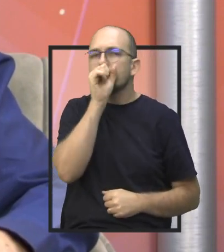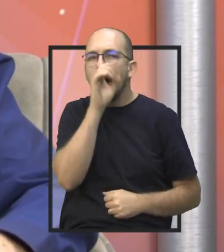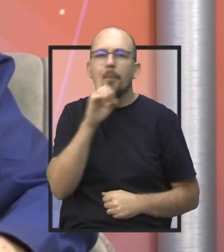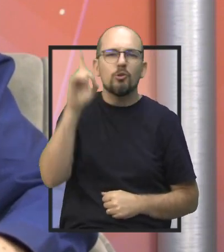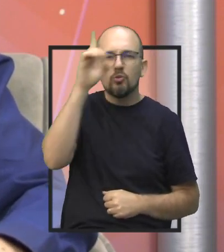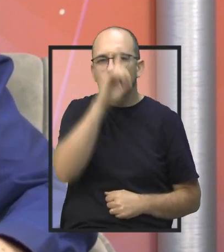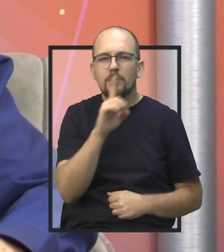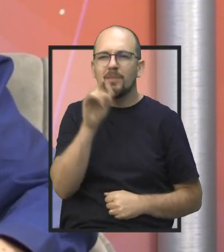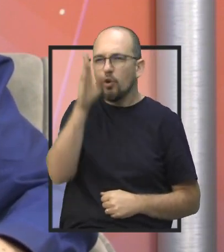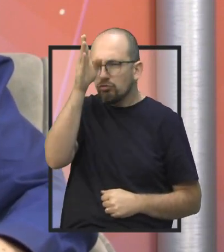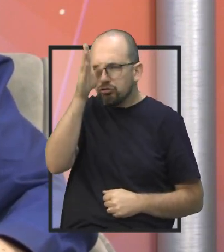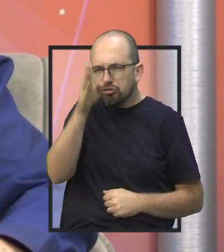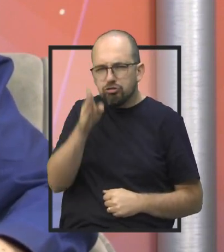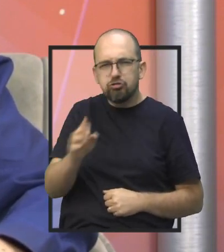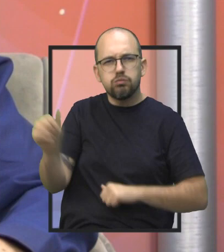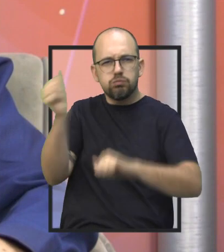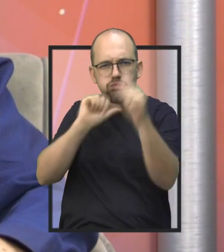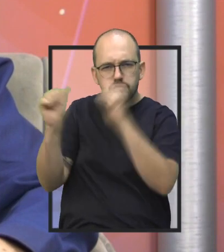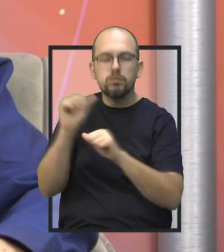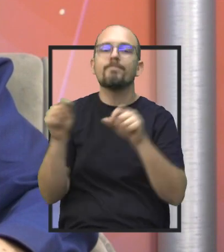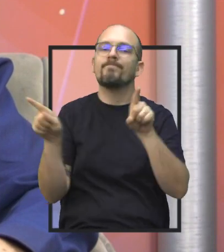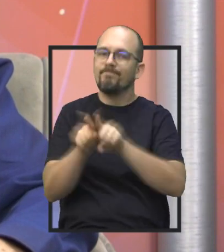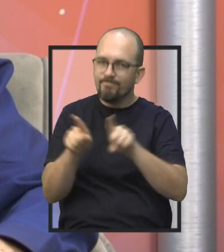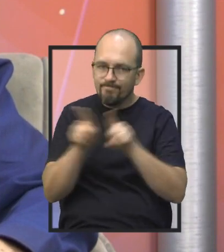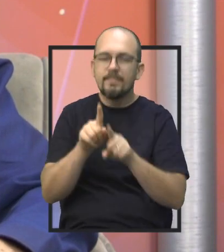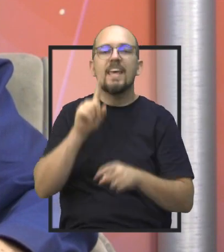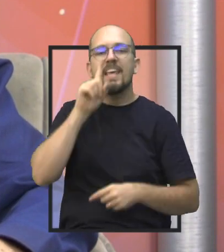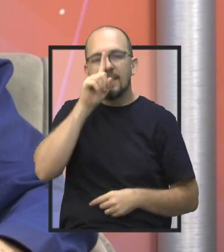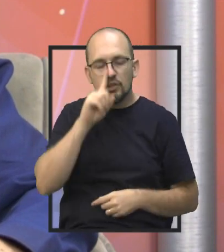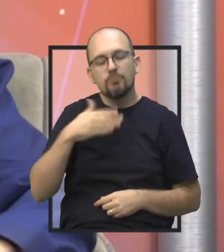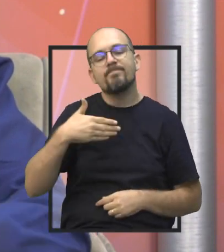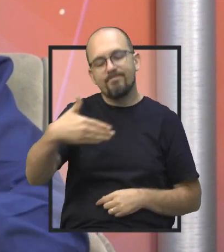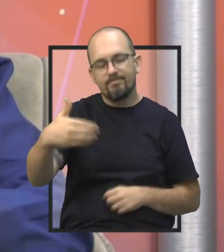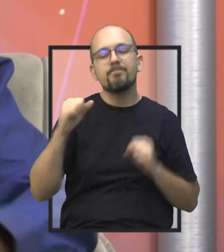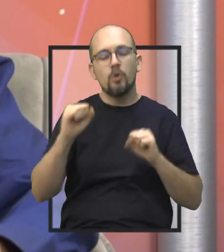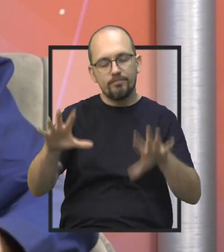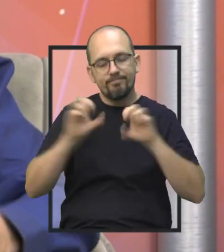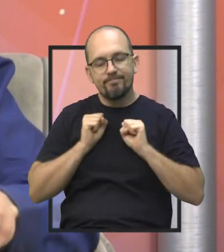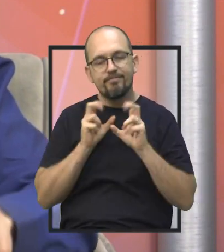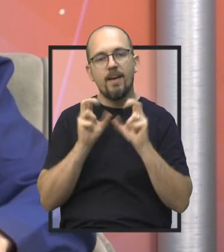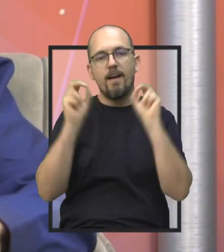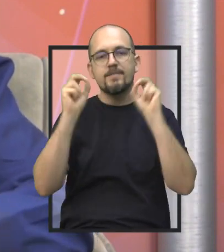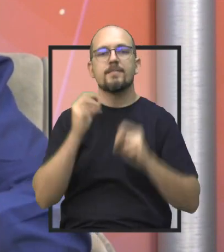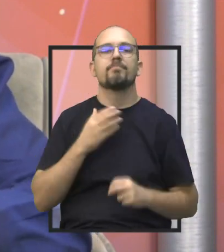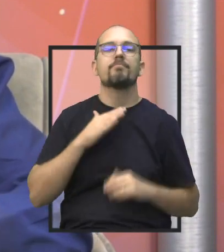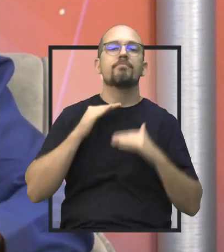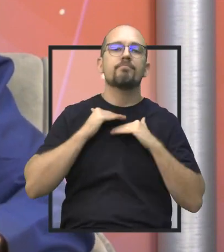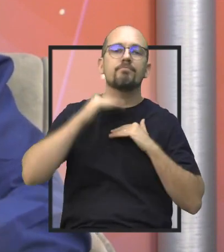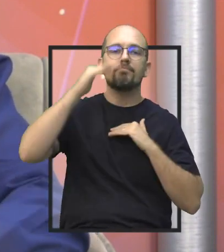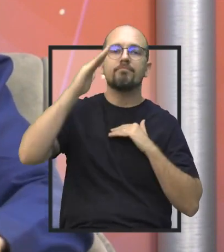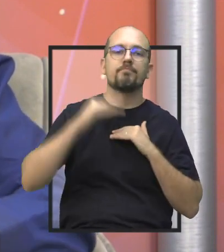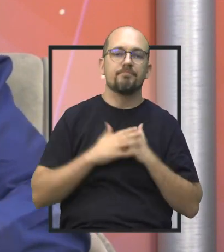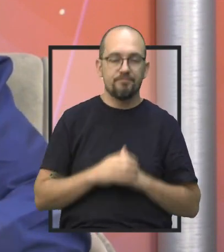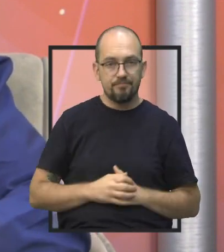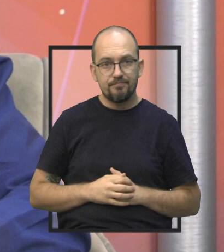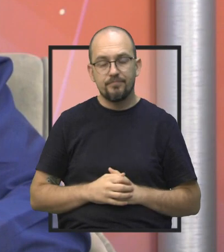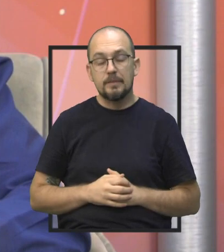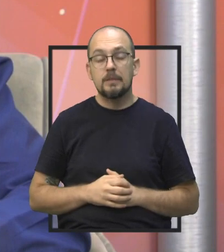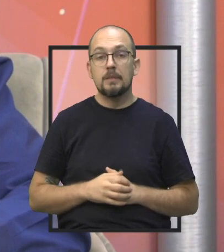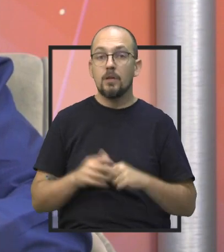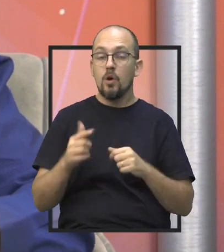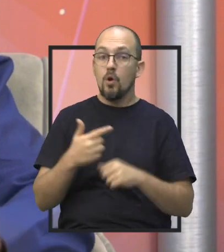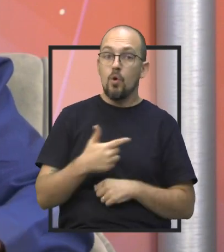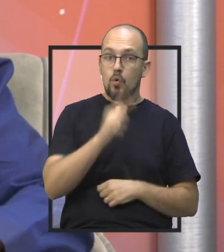demasiadamente, é importante fator de risco no câncer de cabeça e pescoço. Outra coisa em voga, que está muito